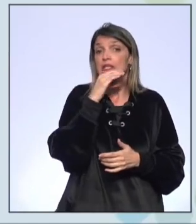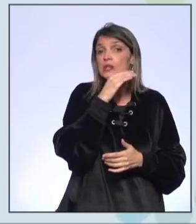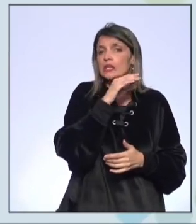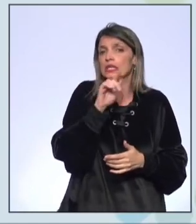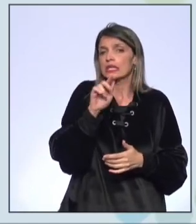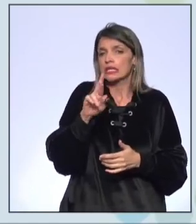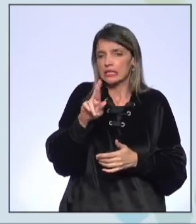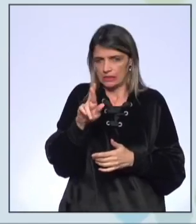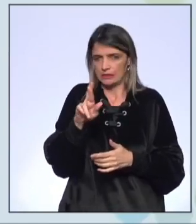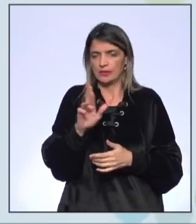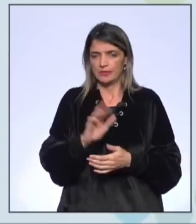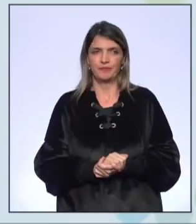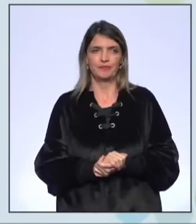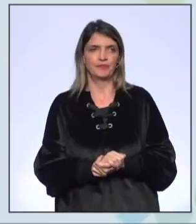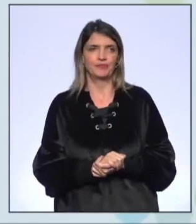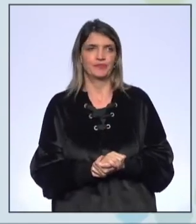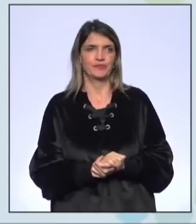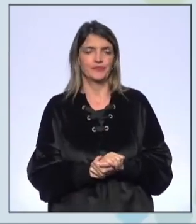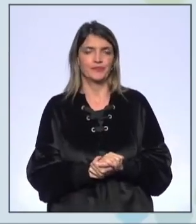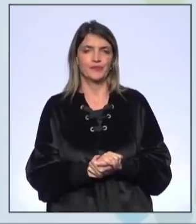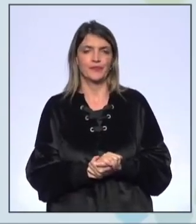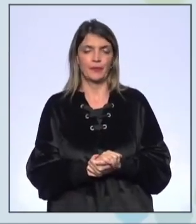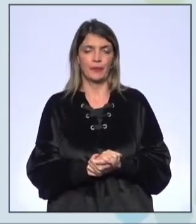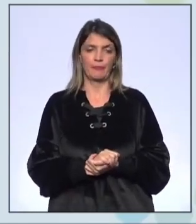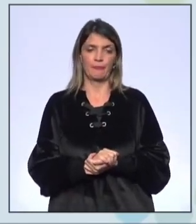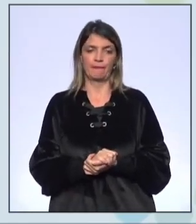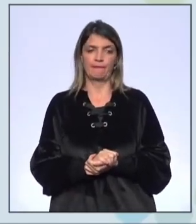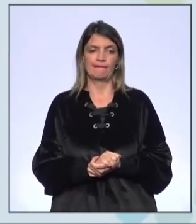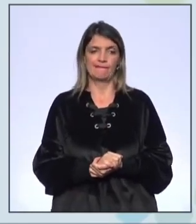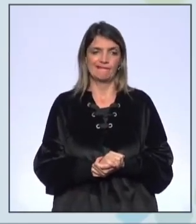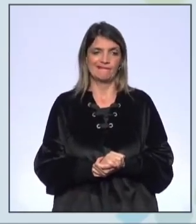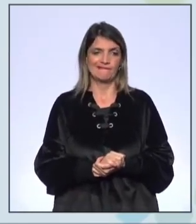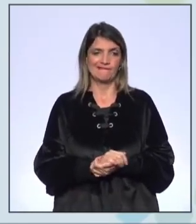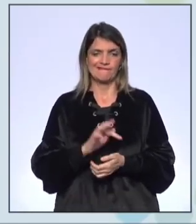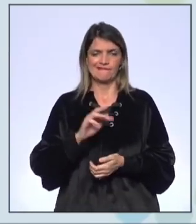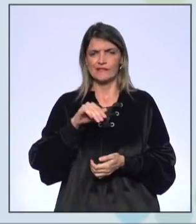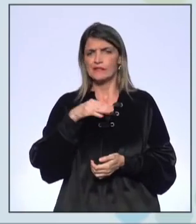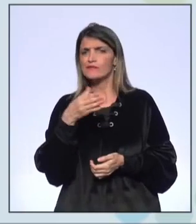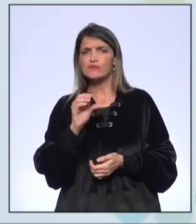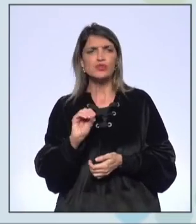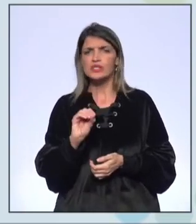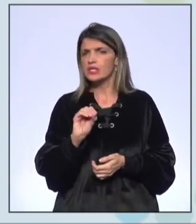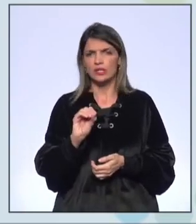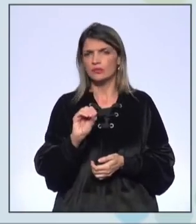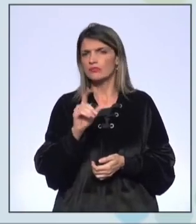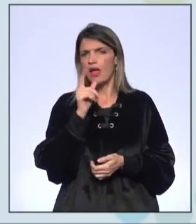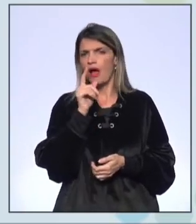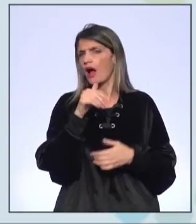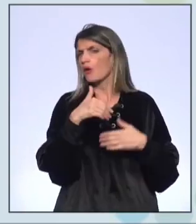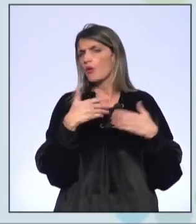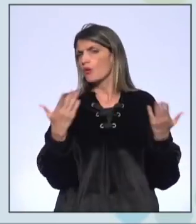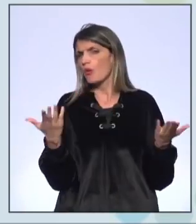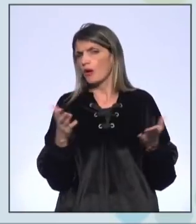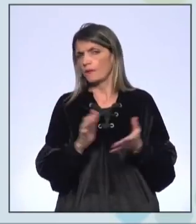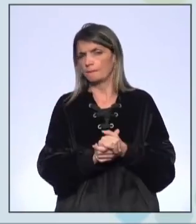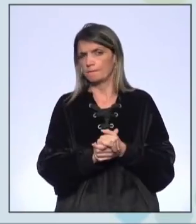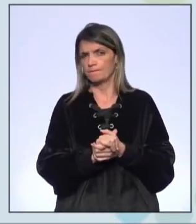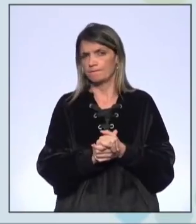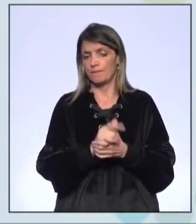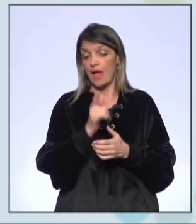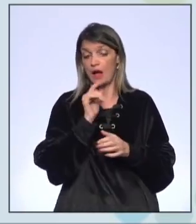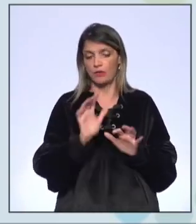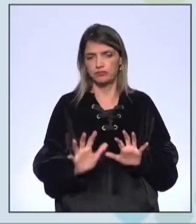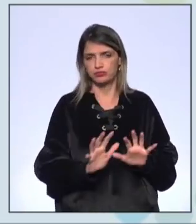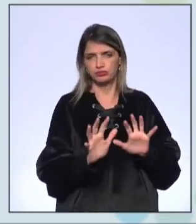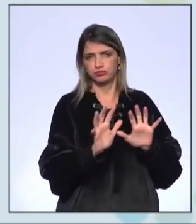lá e virar vapor, eu tenho que fornecer aquela de calorias, tá? Ponto de fusão da água ali, no caso. Ponto de fusão ali, no caso. Ou vaporização da água